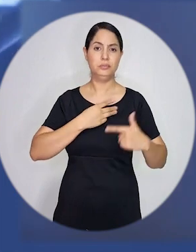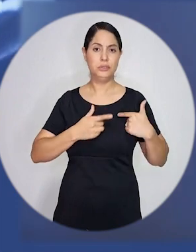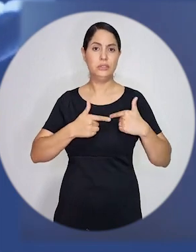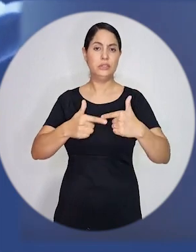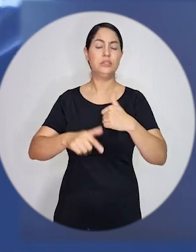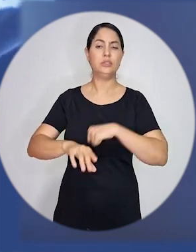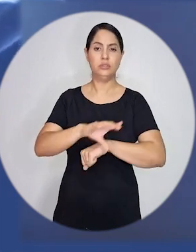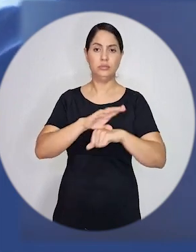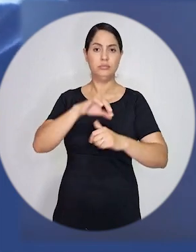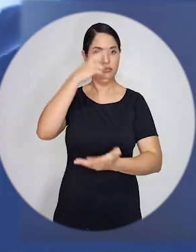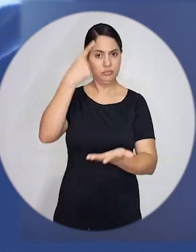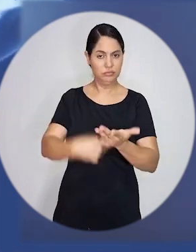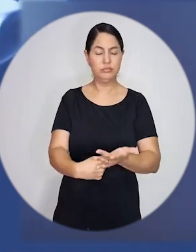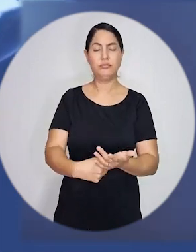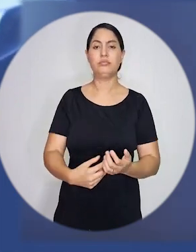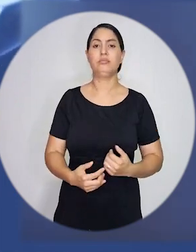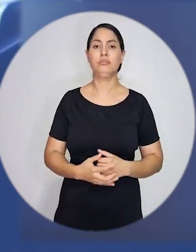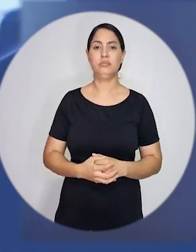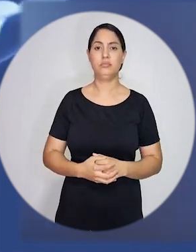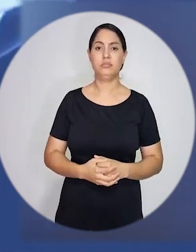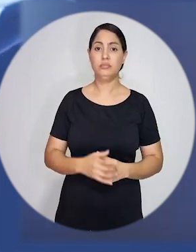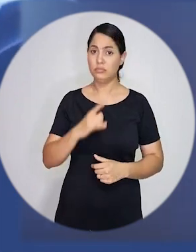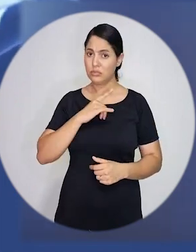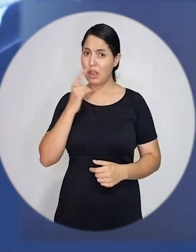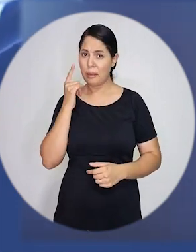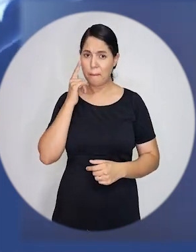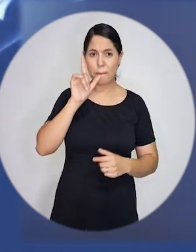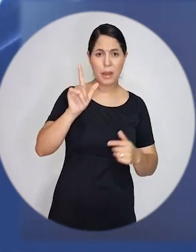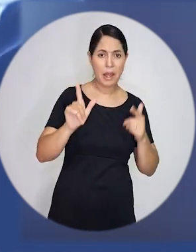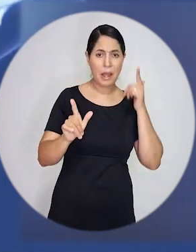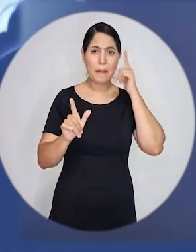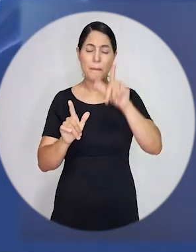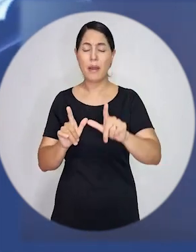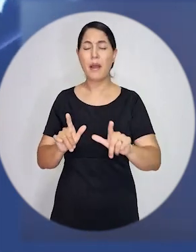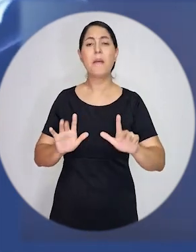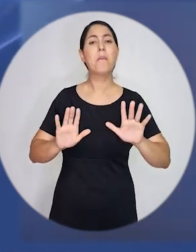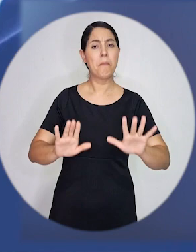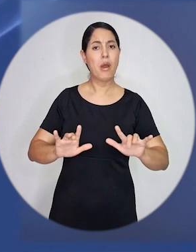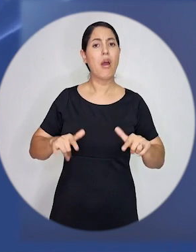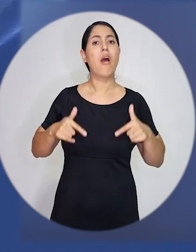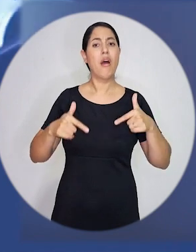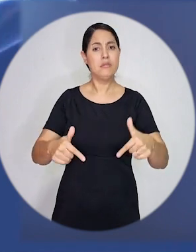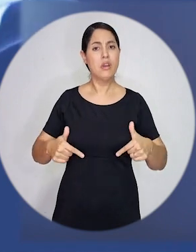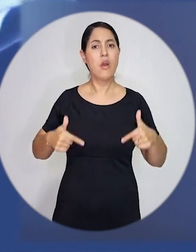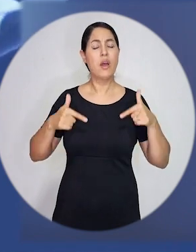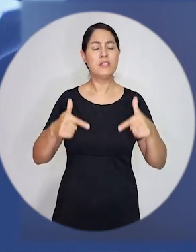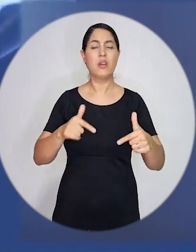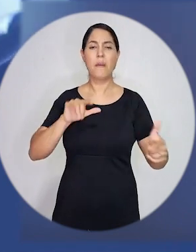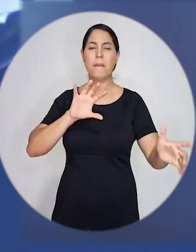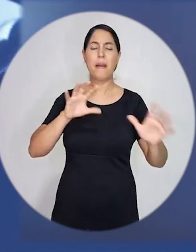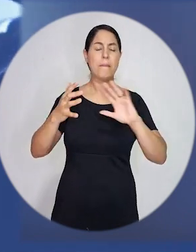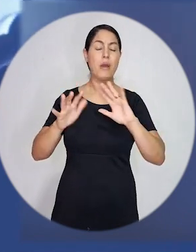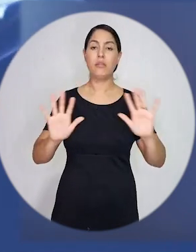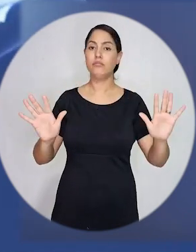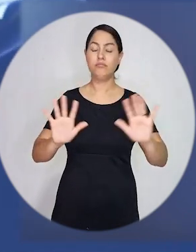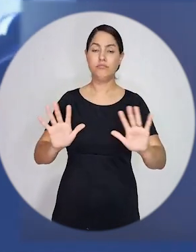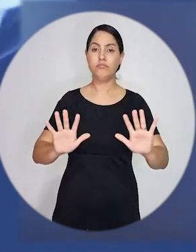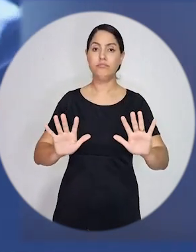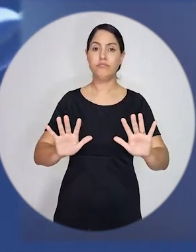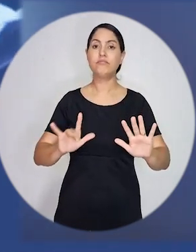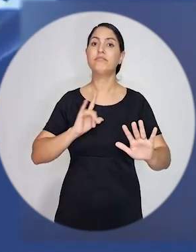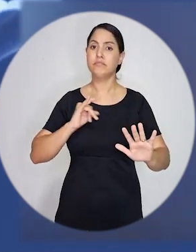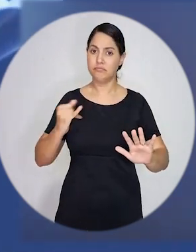missão constitucional. Ao contrário do que muitos pensam, conquistas sólidas não são frutos irrefletidos, repentinos e